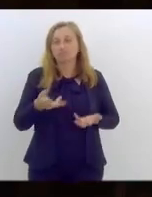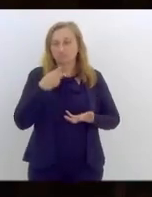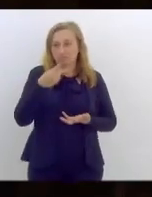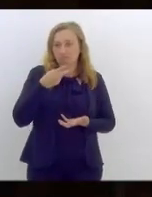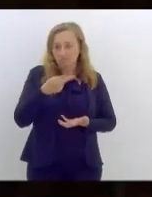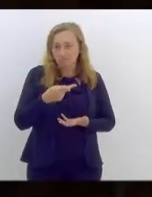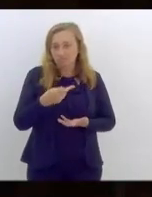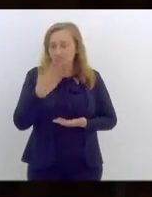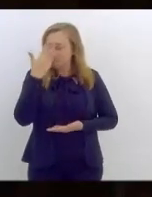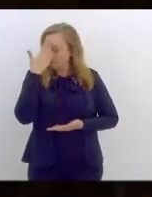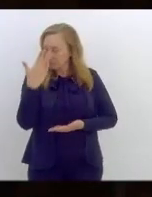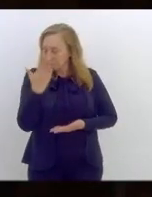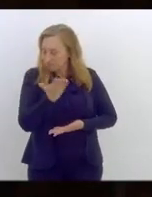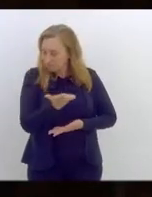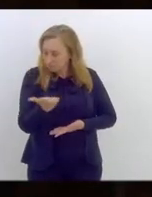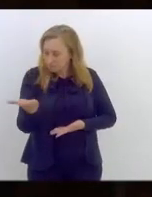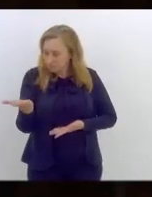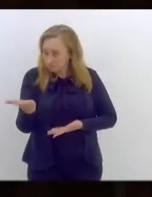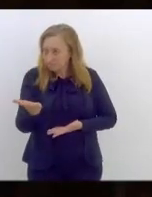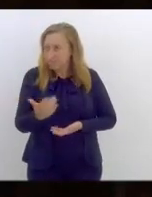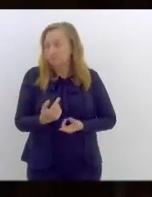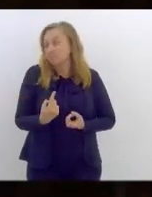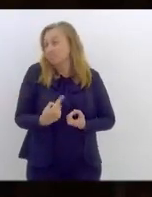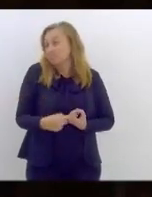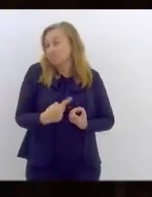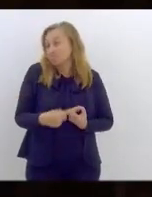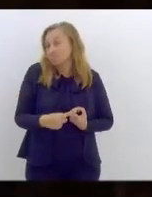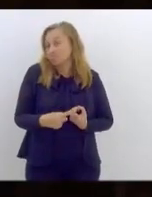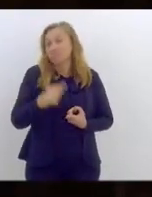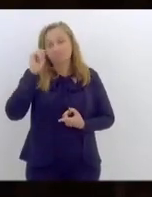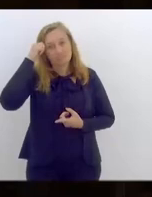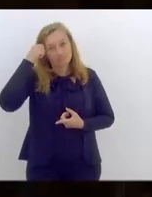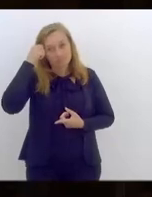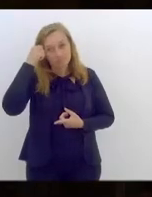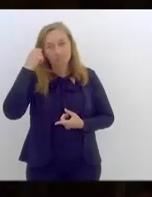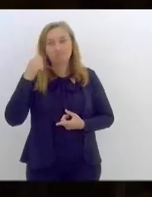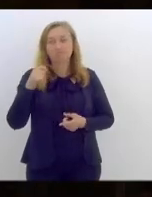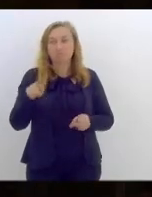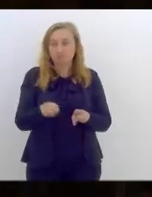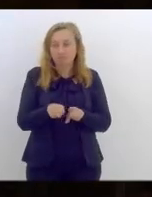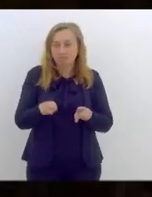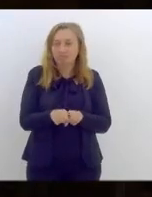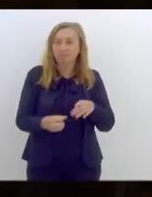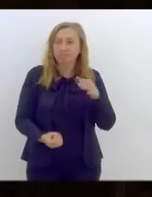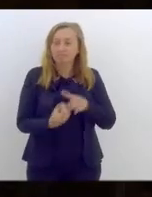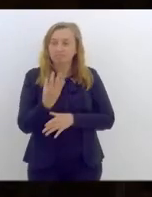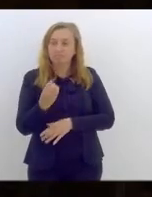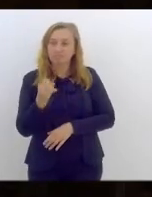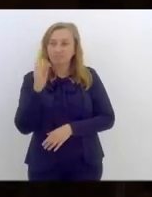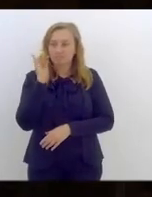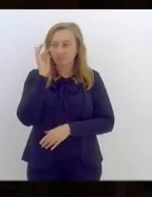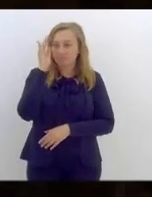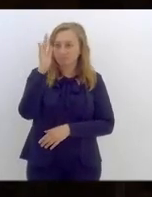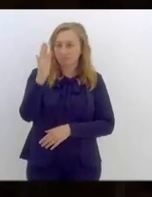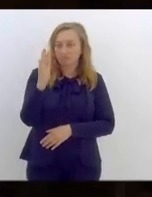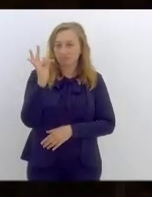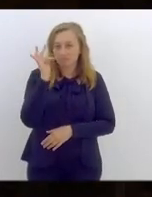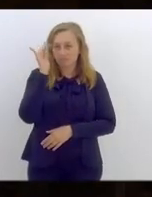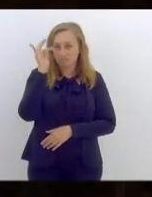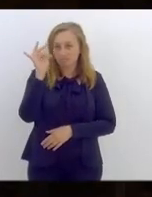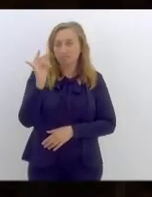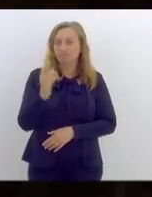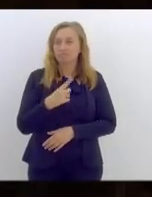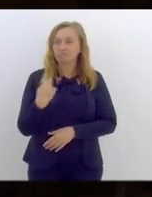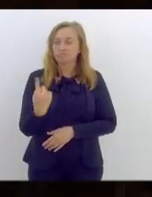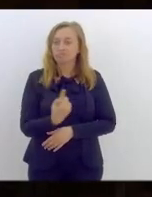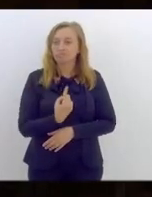que eu agradeço a vocês, porque... Preto também faz filosofia, porque nós somos Ubuntu. Enquanto a